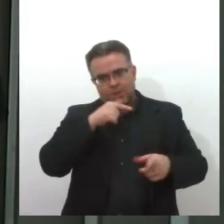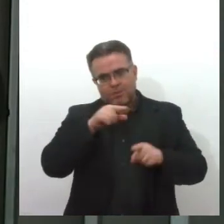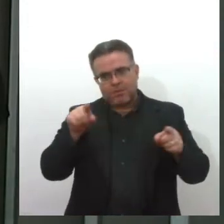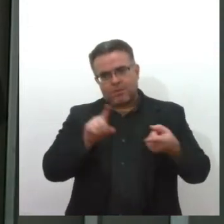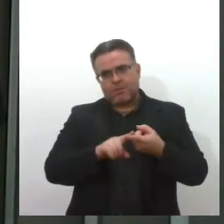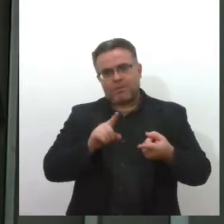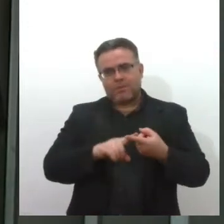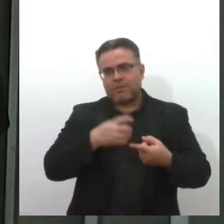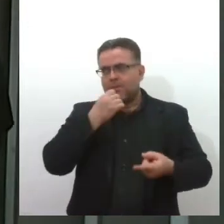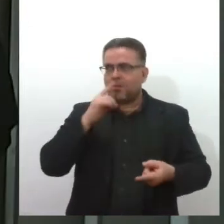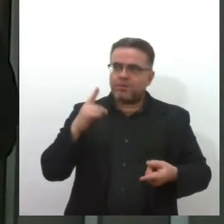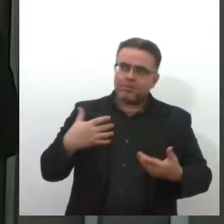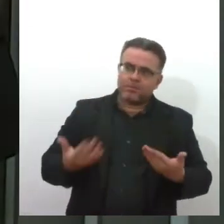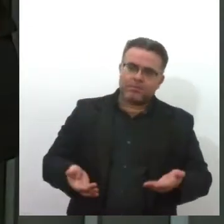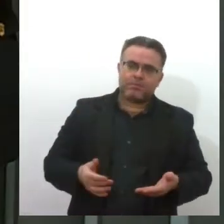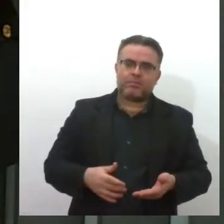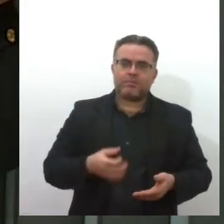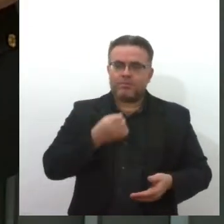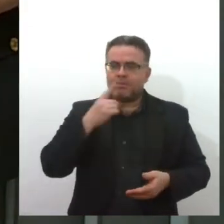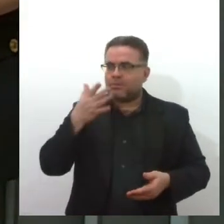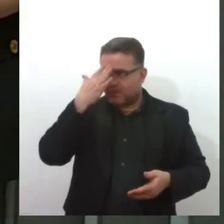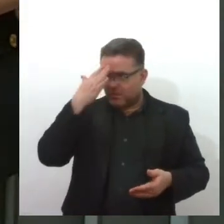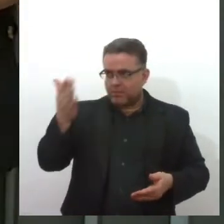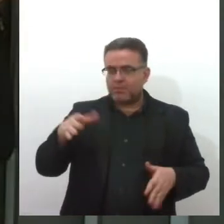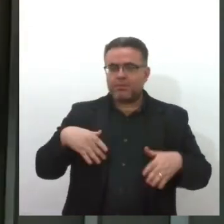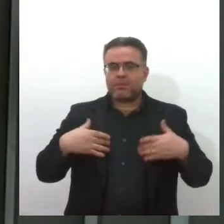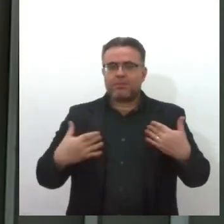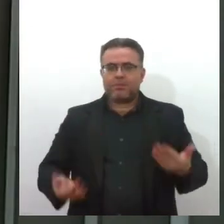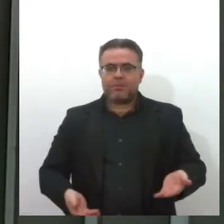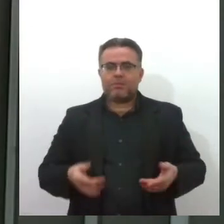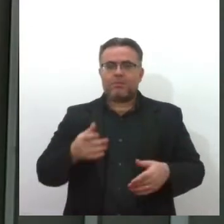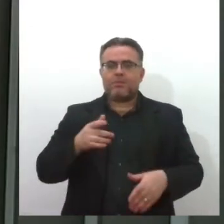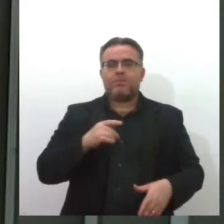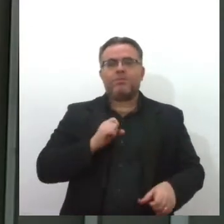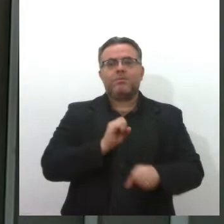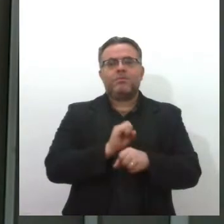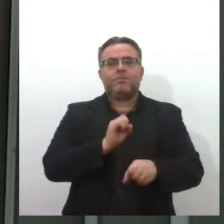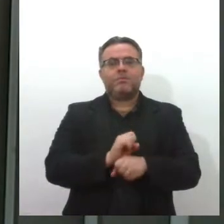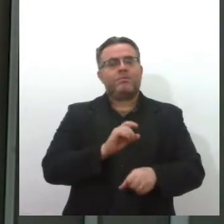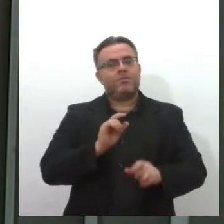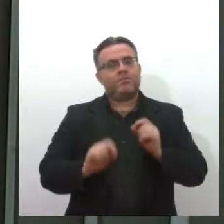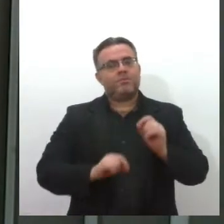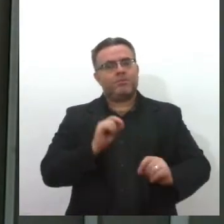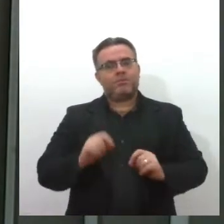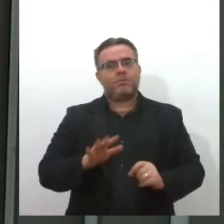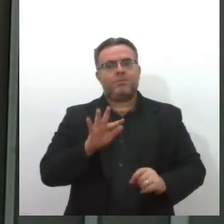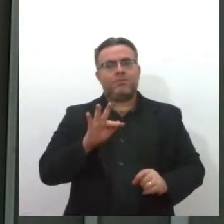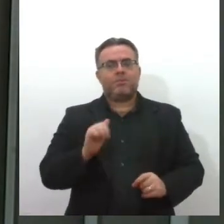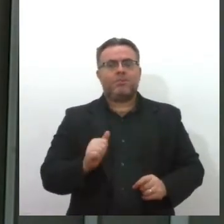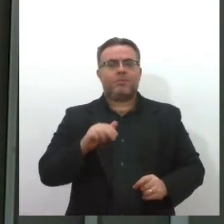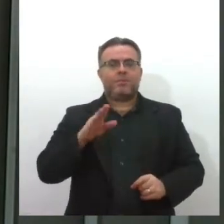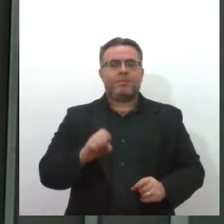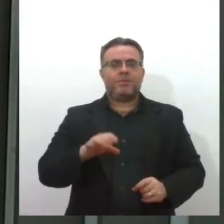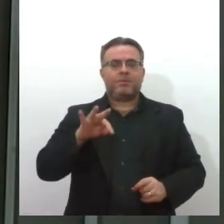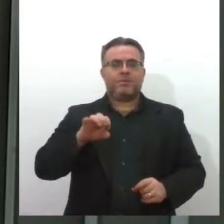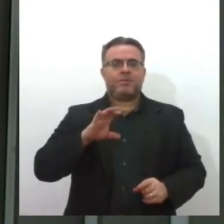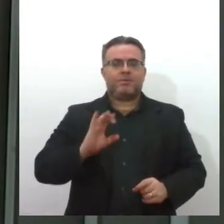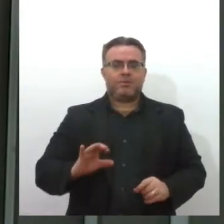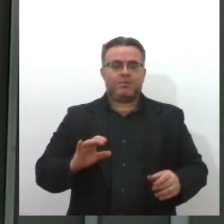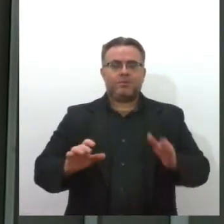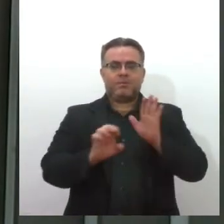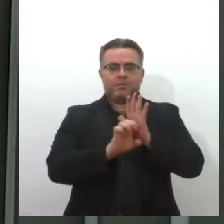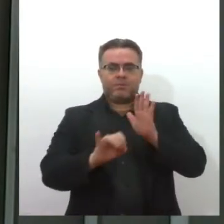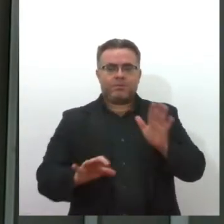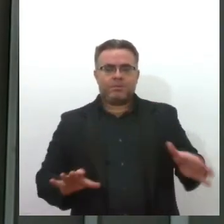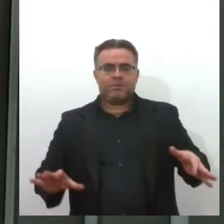dia. Bom dia, obrigada, Igor. E daqui a pouco, a FAPTEC vai prorrogar as inscrições do edital voltado à